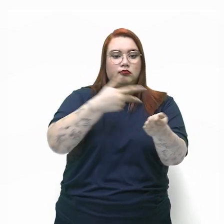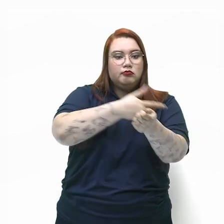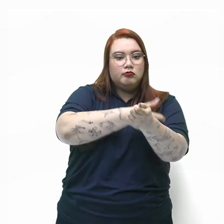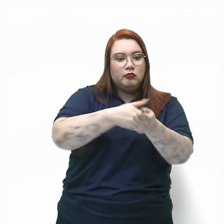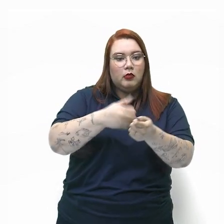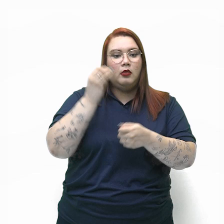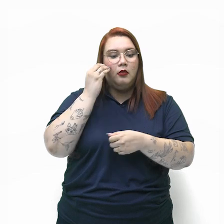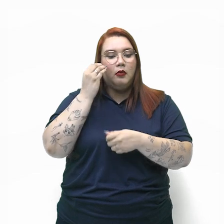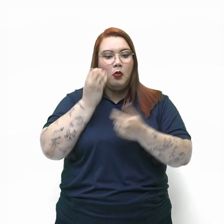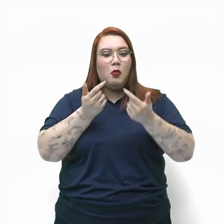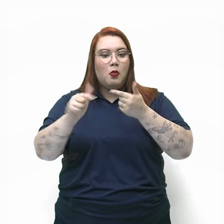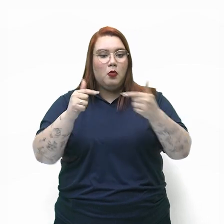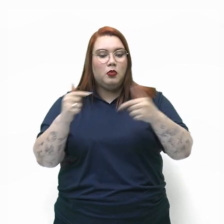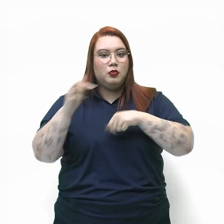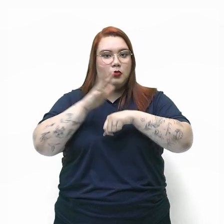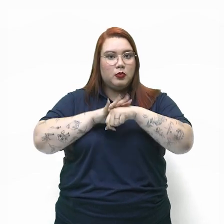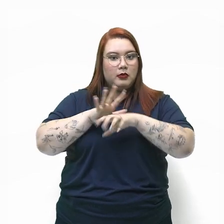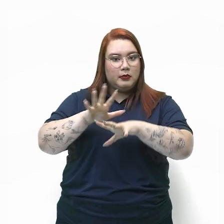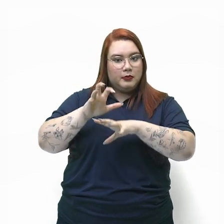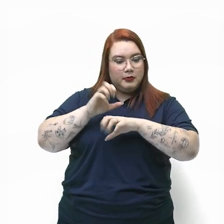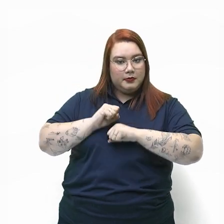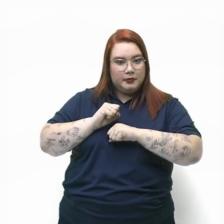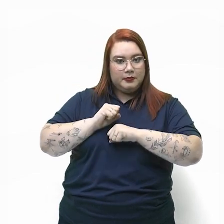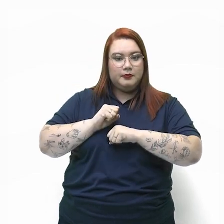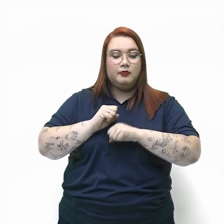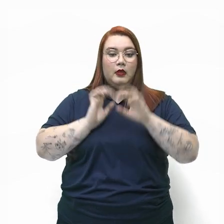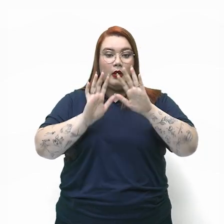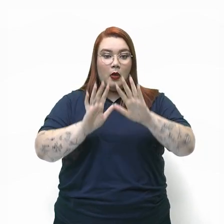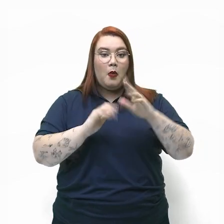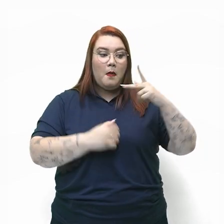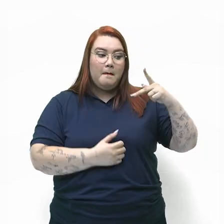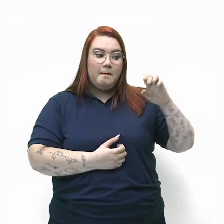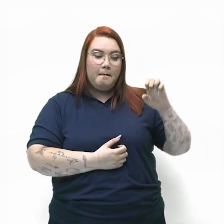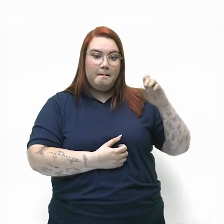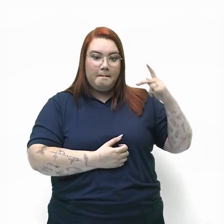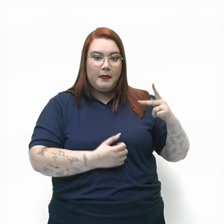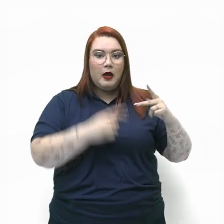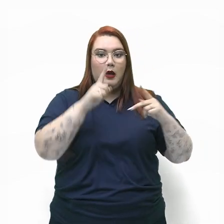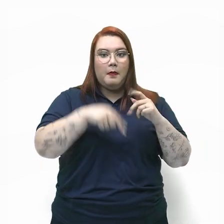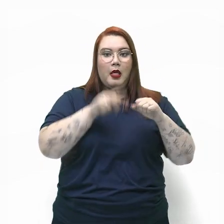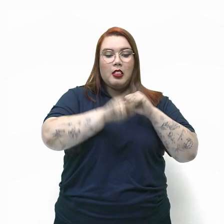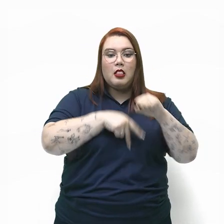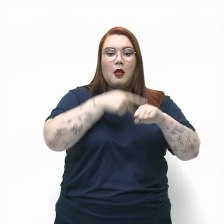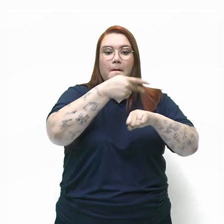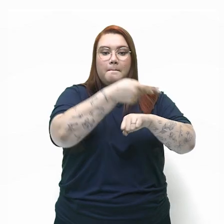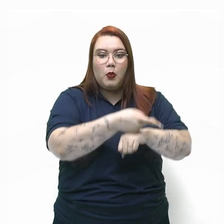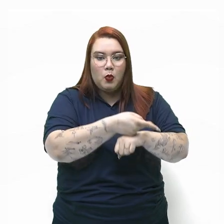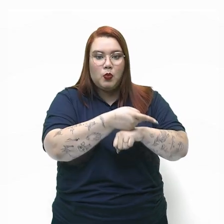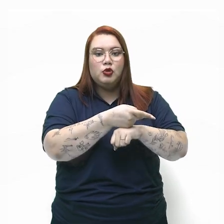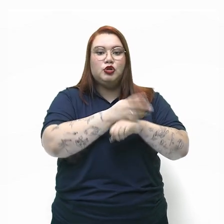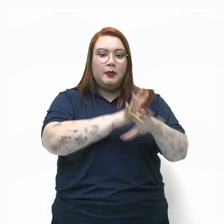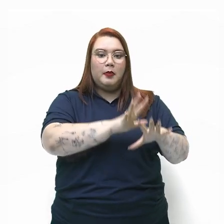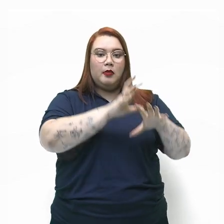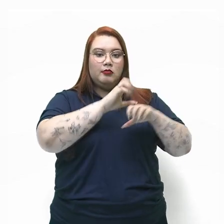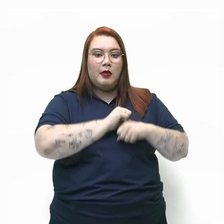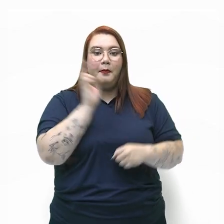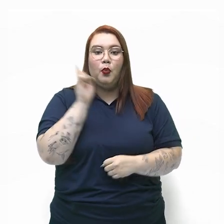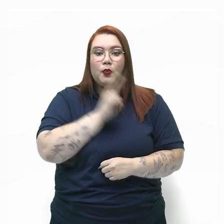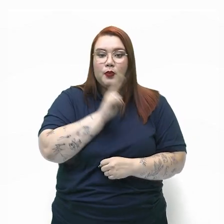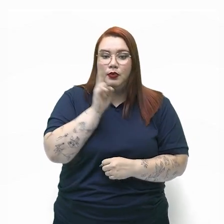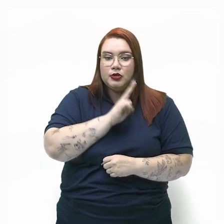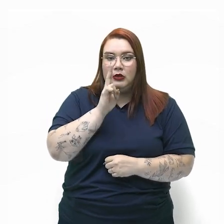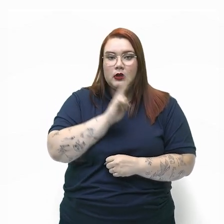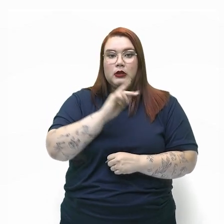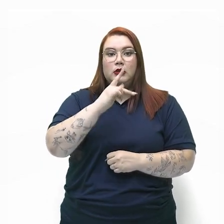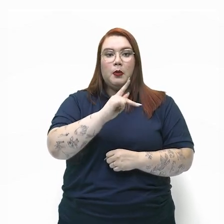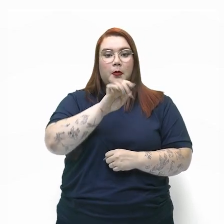e de outras ISTs. Já o PEP é após a exposição ao HIV, em situações de